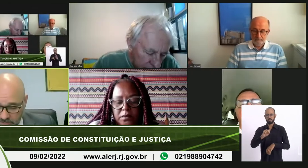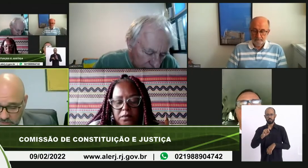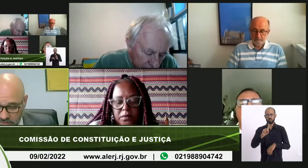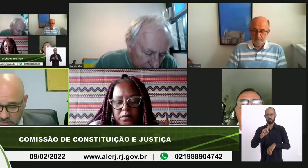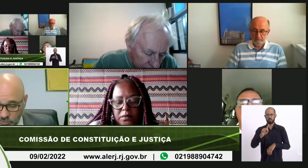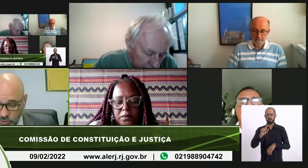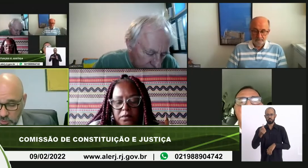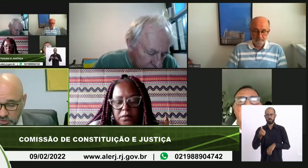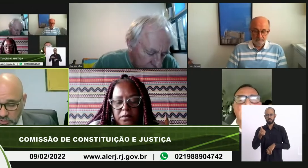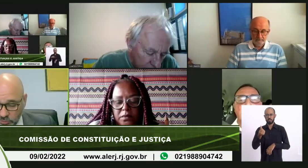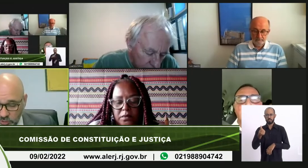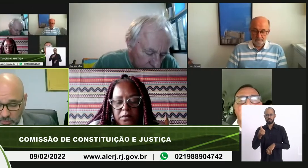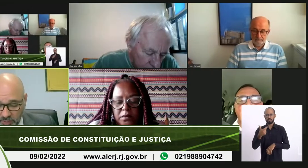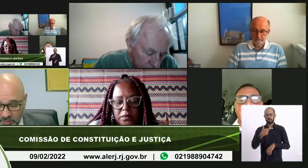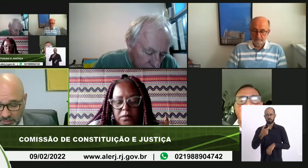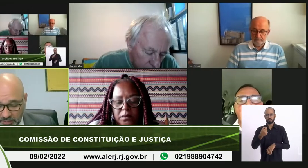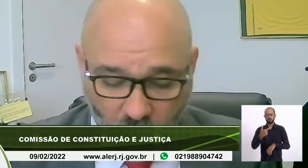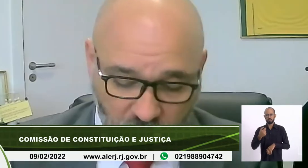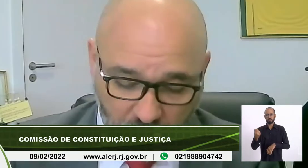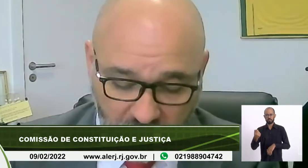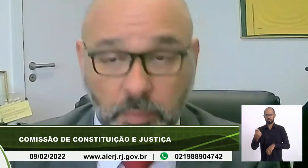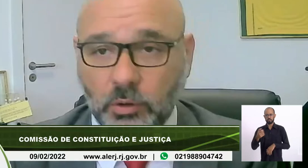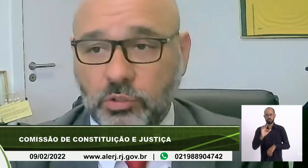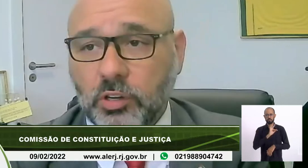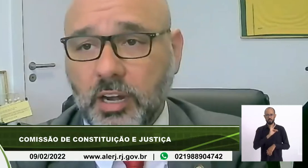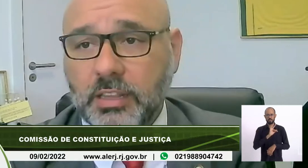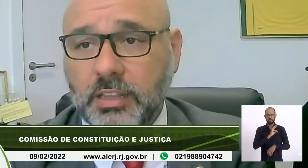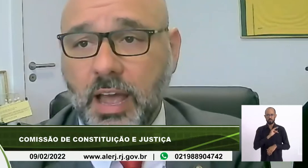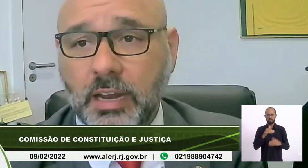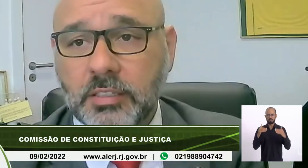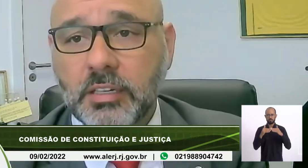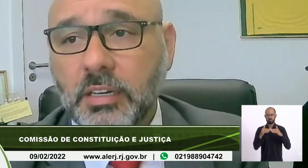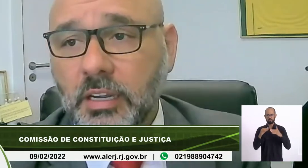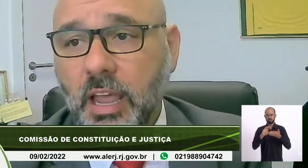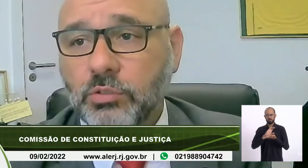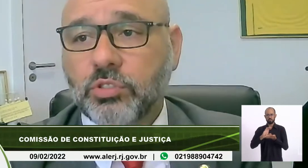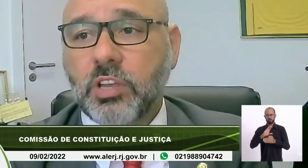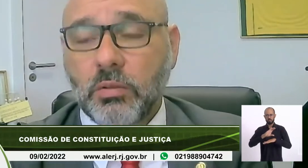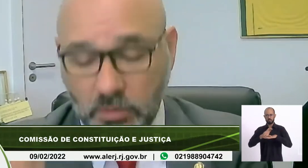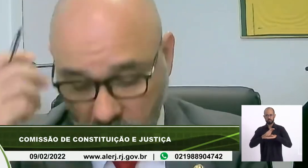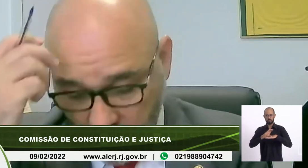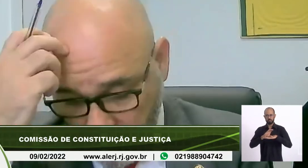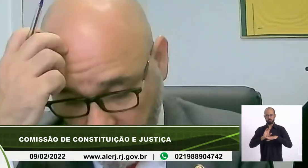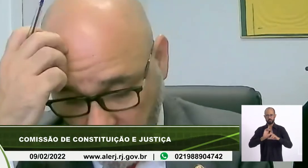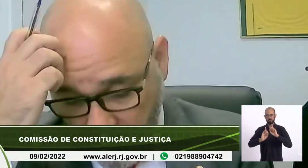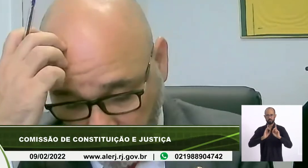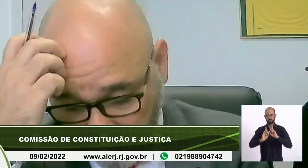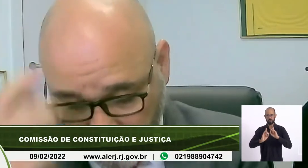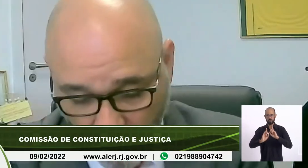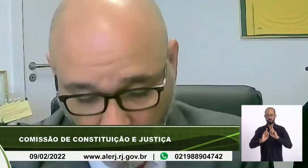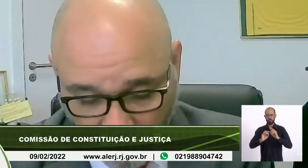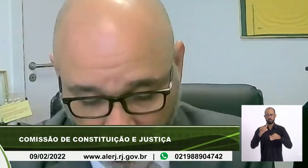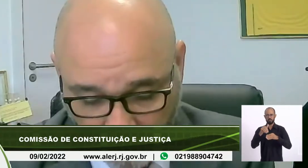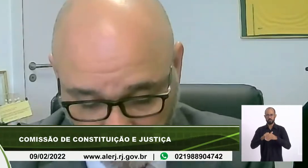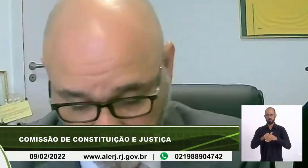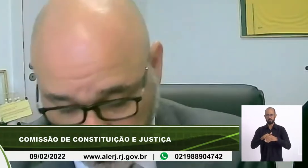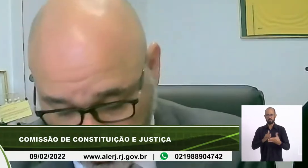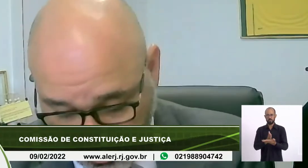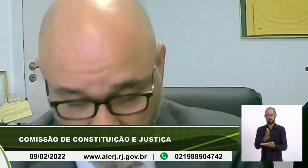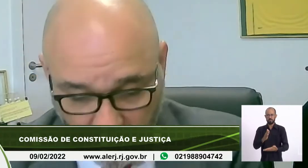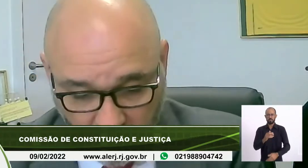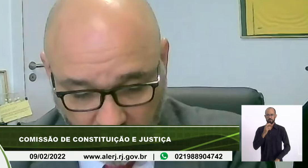816 de 2020, autoria deputada Marta Rocha, parecer pela constitucionalidade. Em discussão e em votação